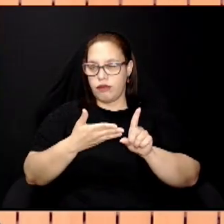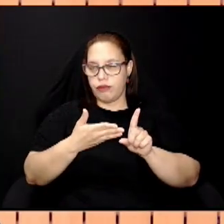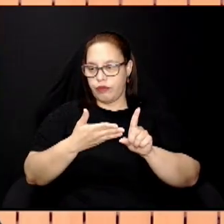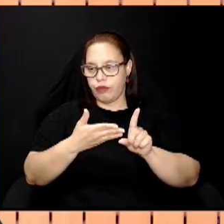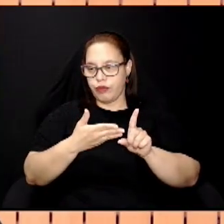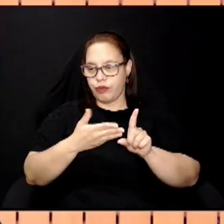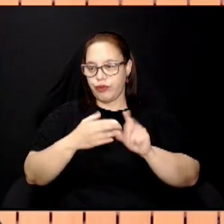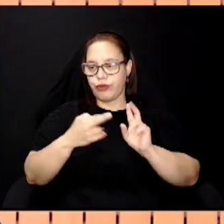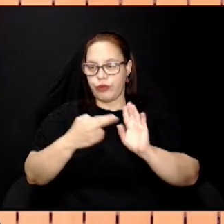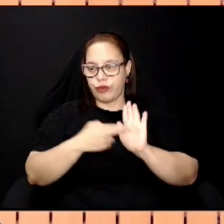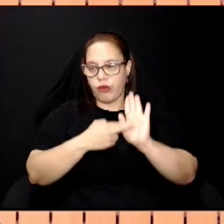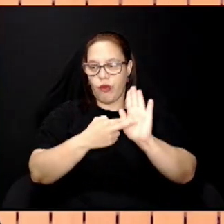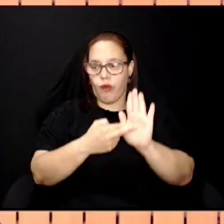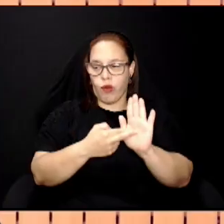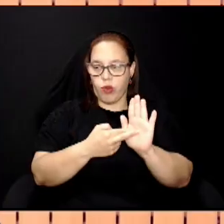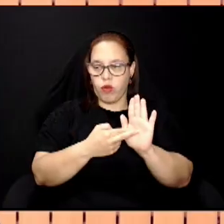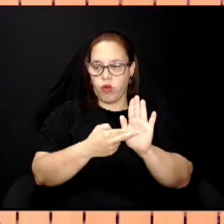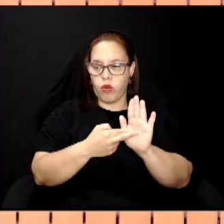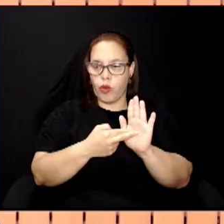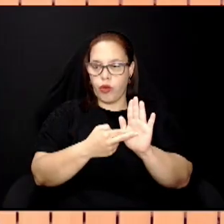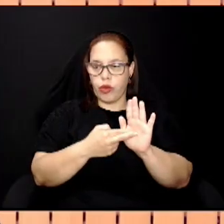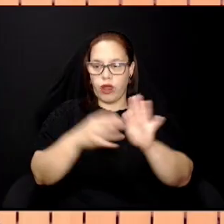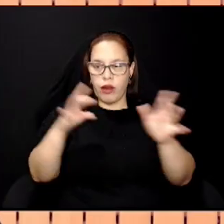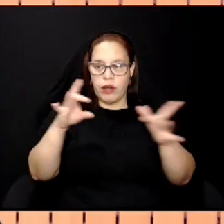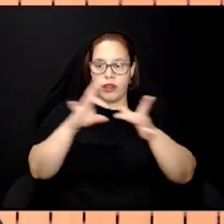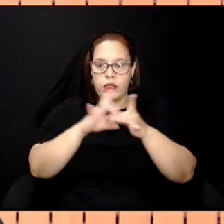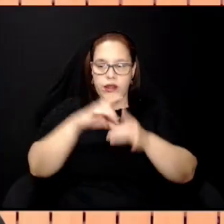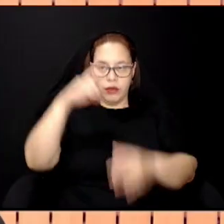representa o laço definitivo